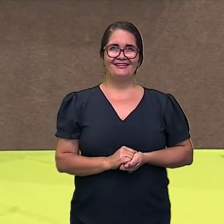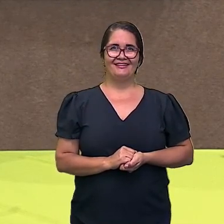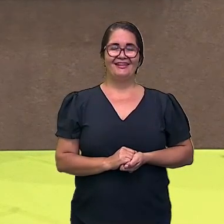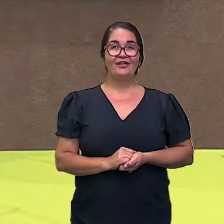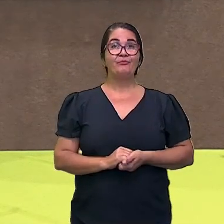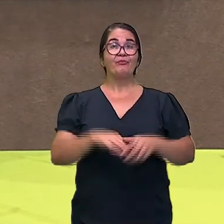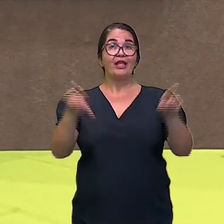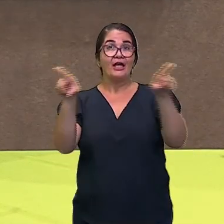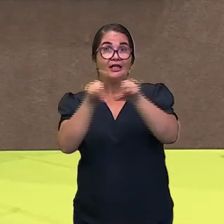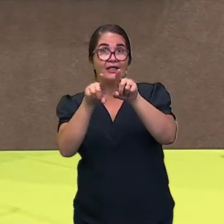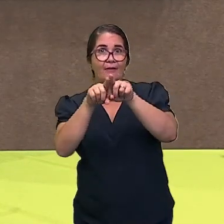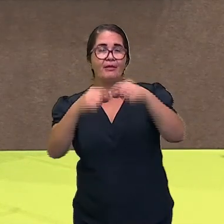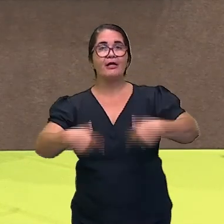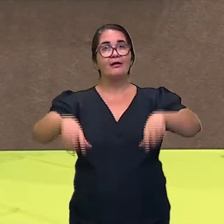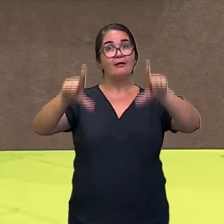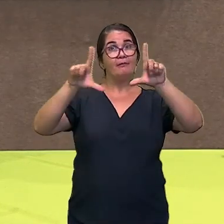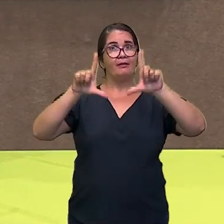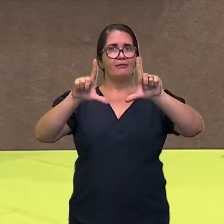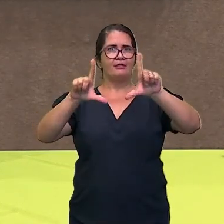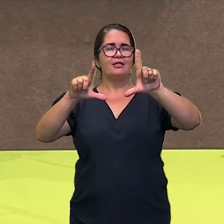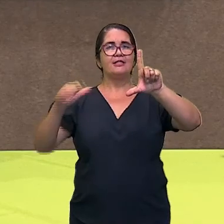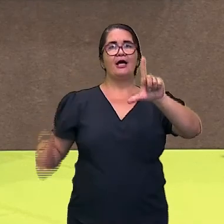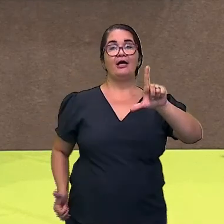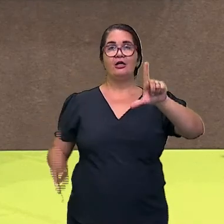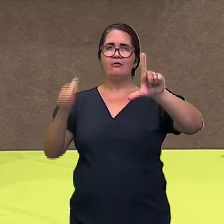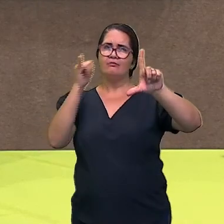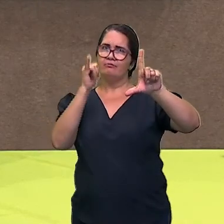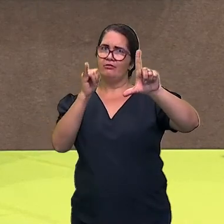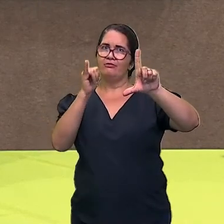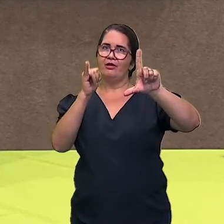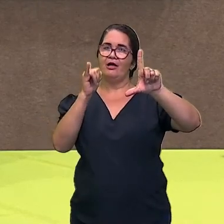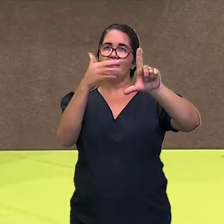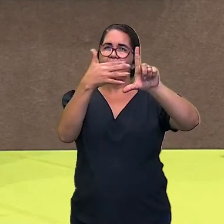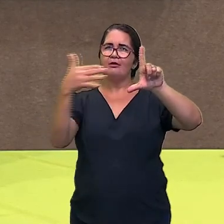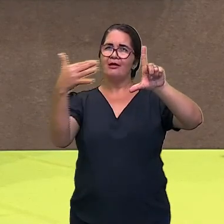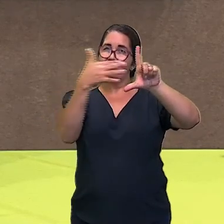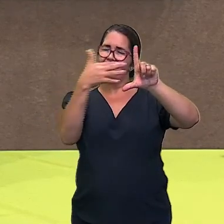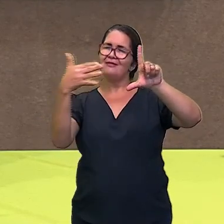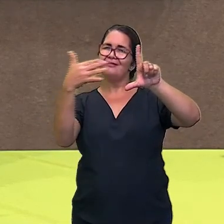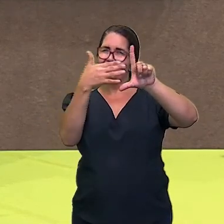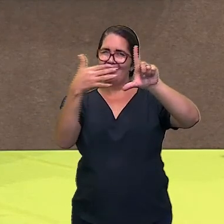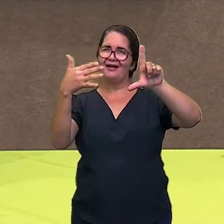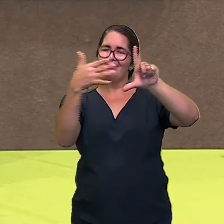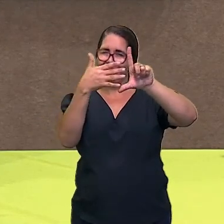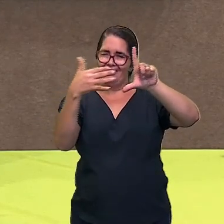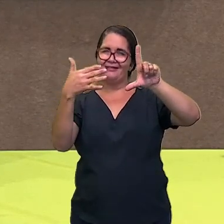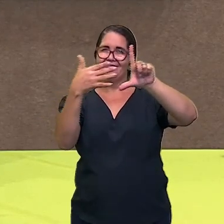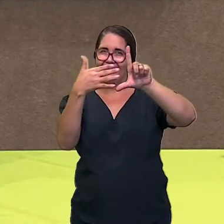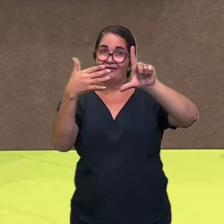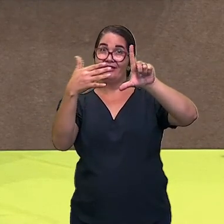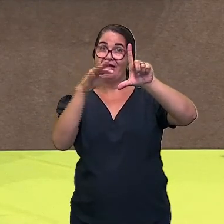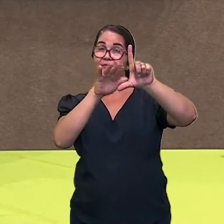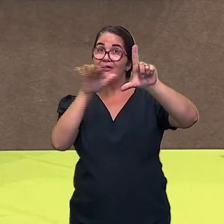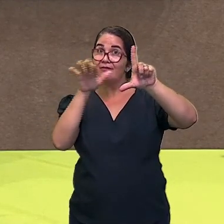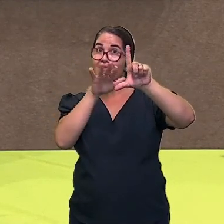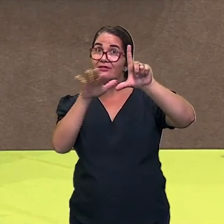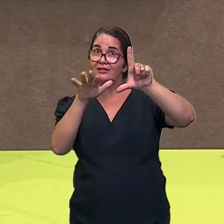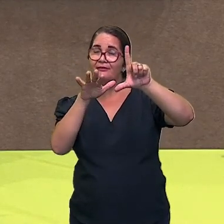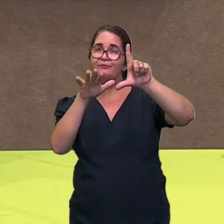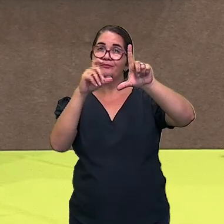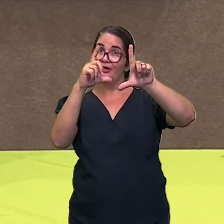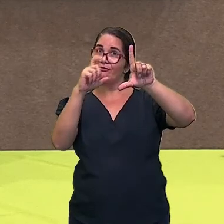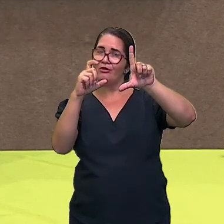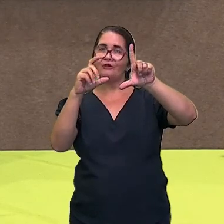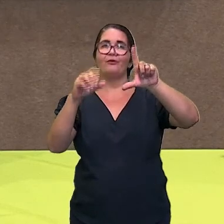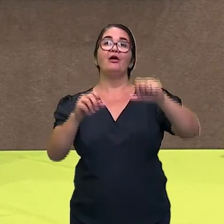E para acessar nossas atividades na plataforma SMED-GV, aponte a câmera do seu celular na imagem que aparece no canto da